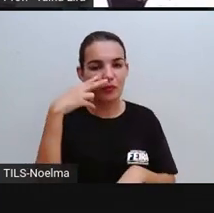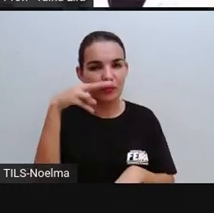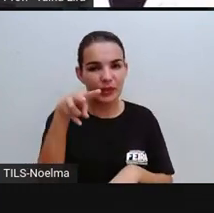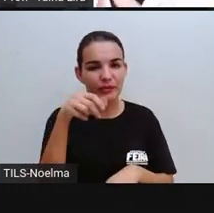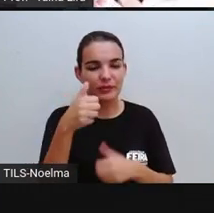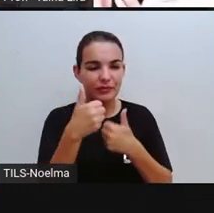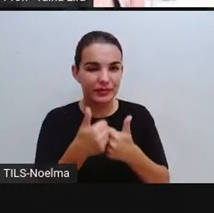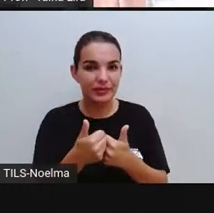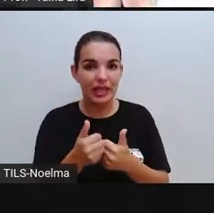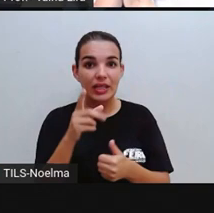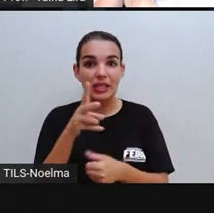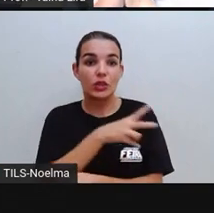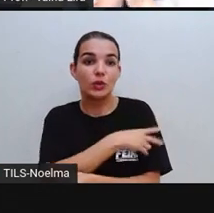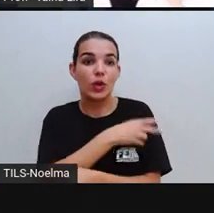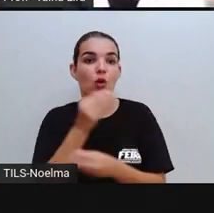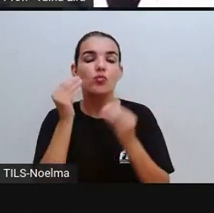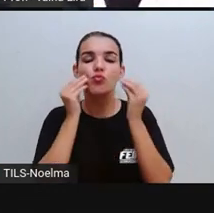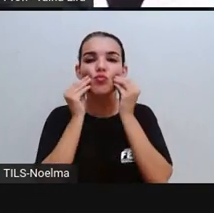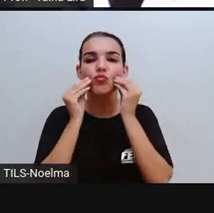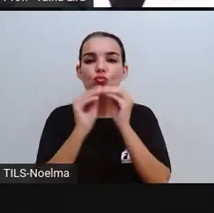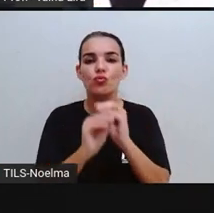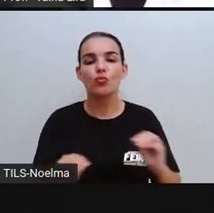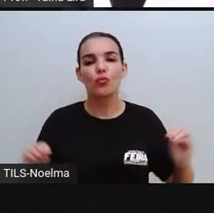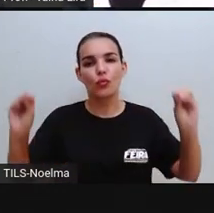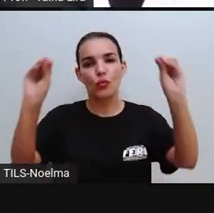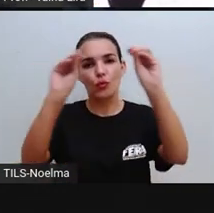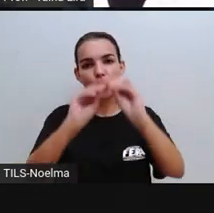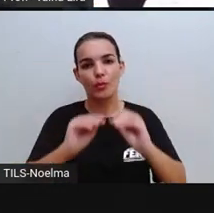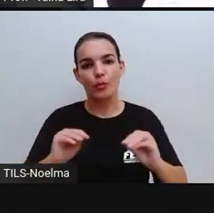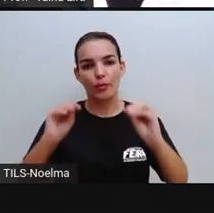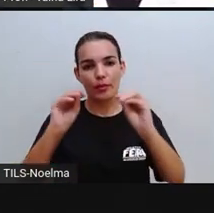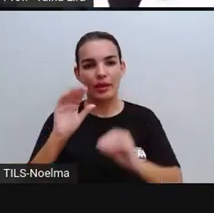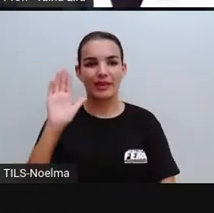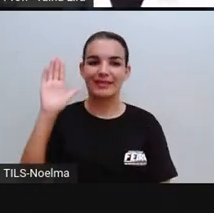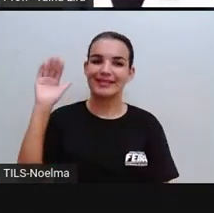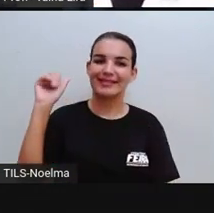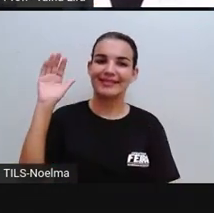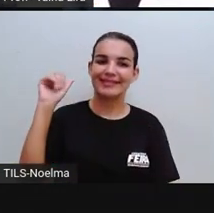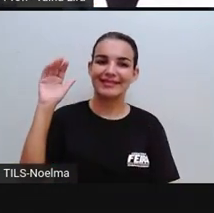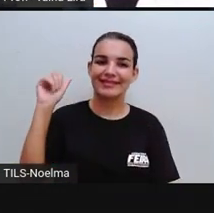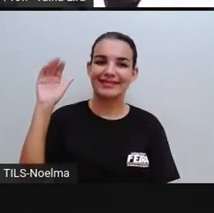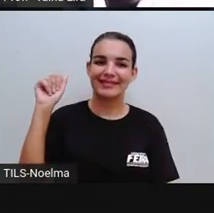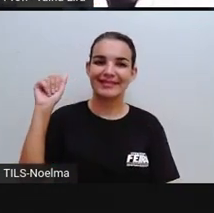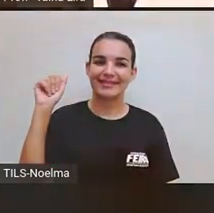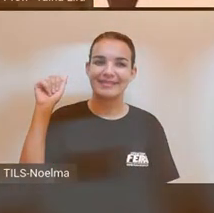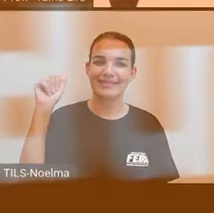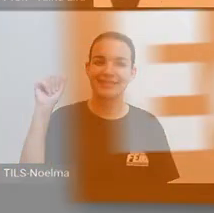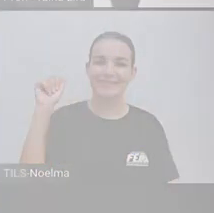bom? Segundo ano, um beijo, até a próxima aula, tchau, tchau!